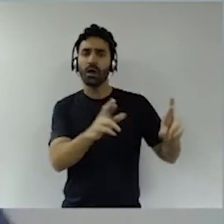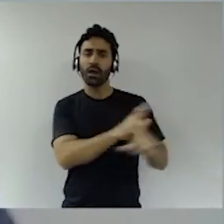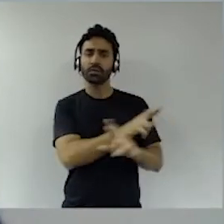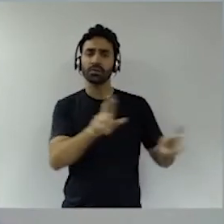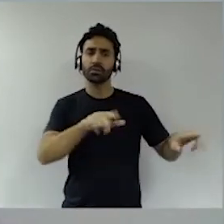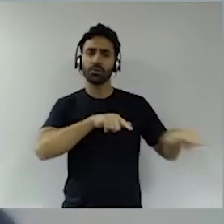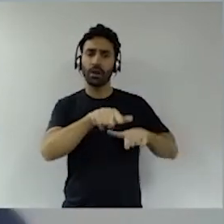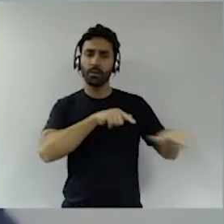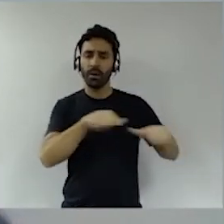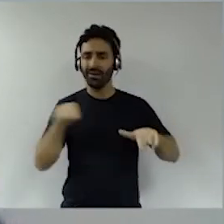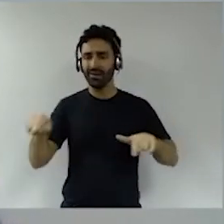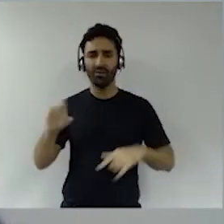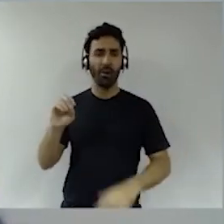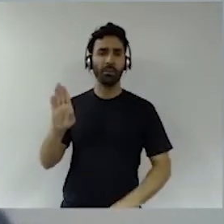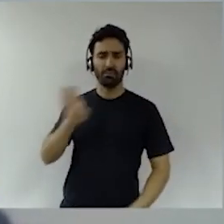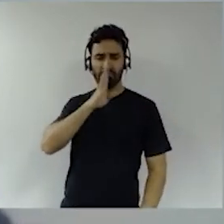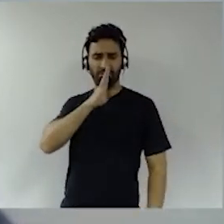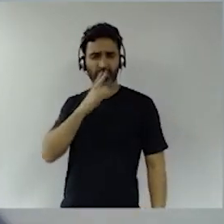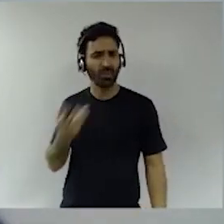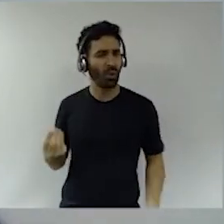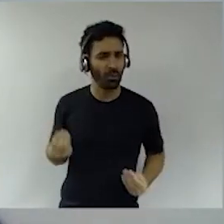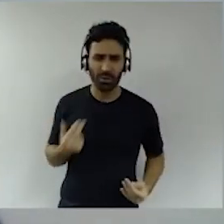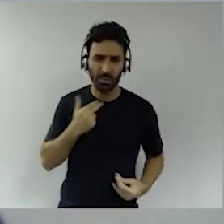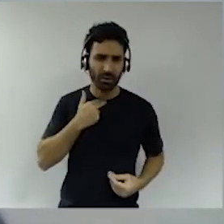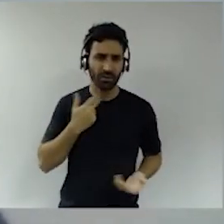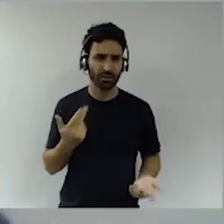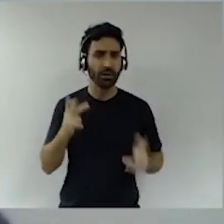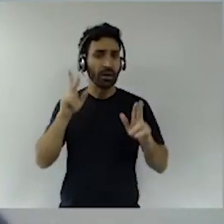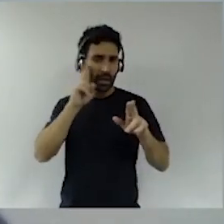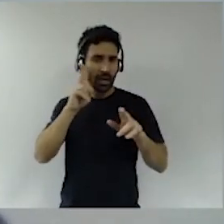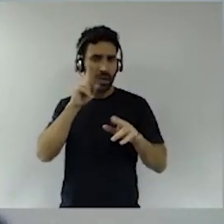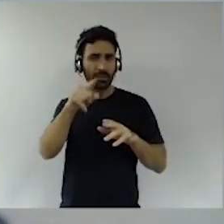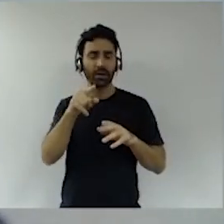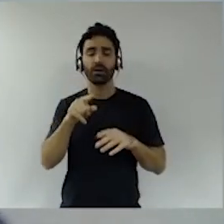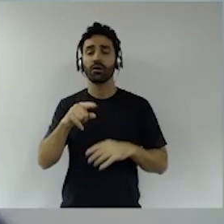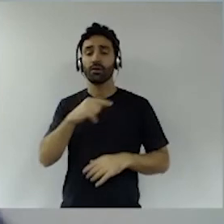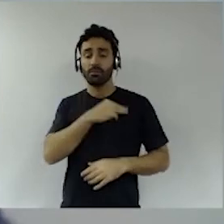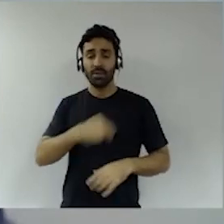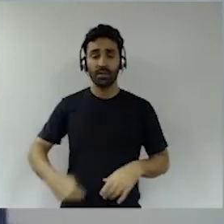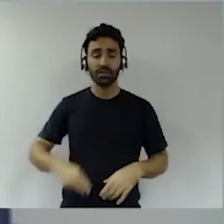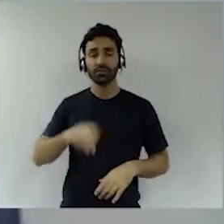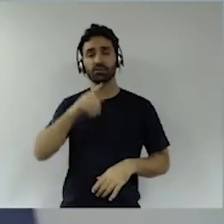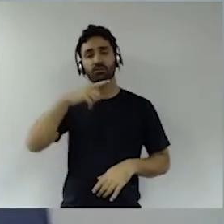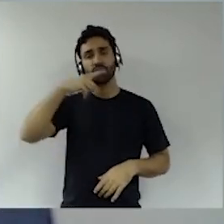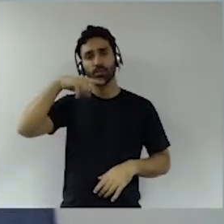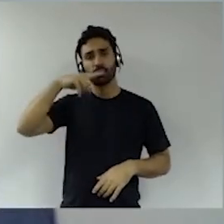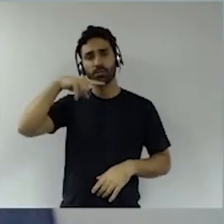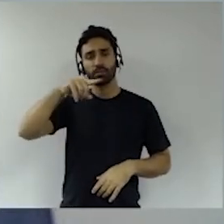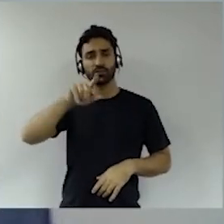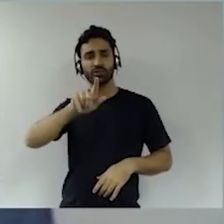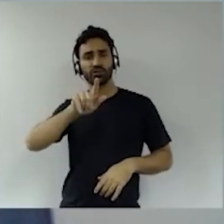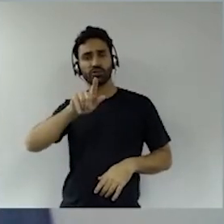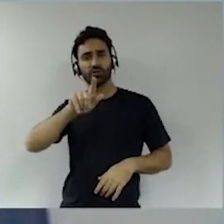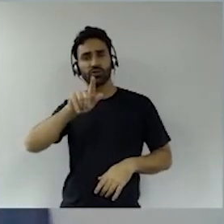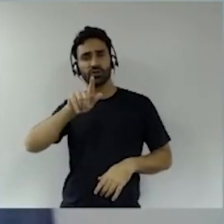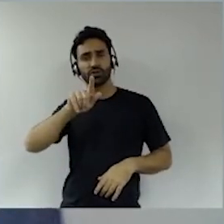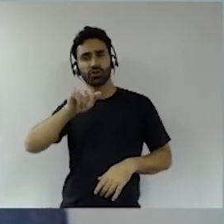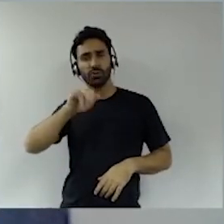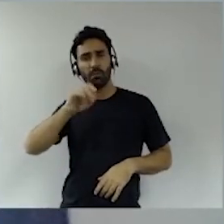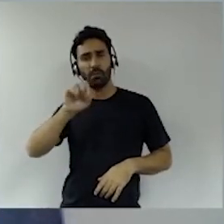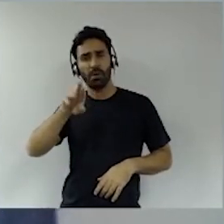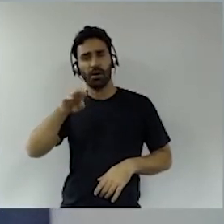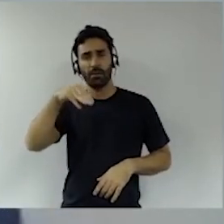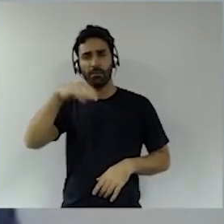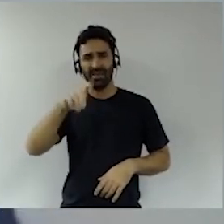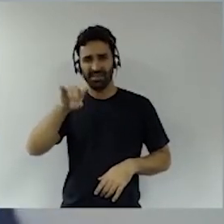trabalhistas, e inclusive naquela situação, acho que os senhores lembram, em que o ministro Gilmar acabou suspendendo milhões e